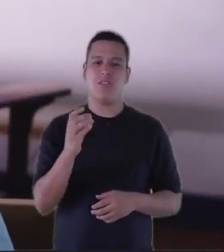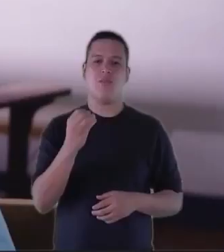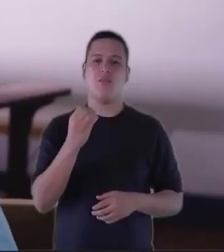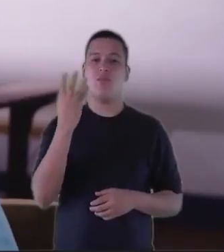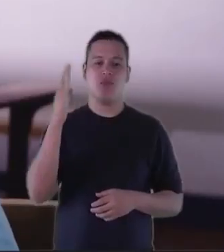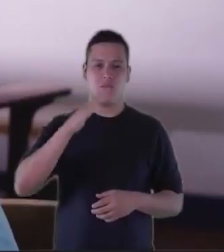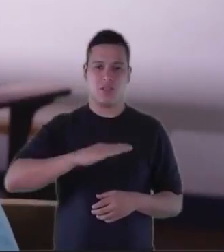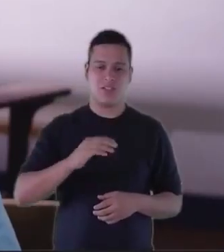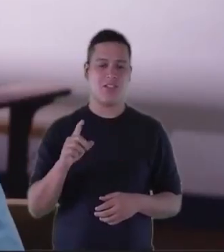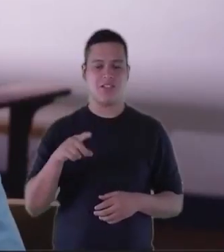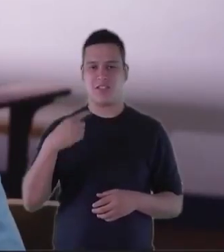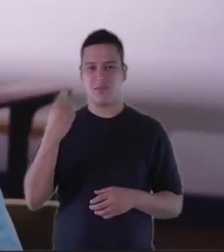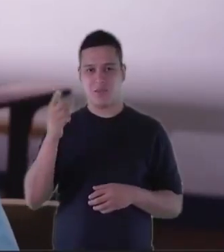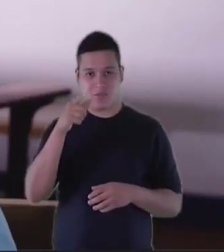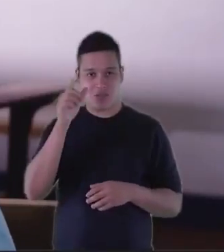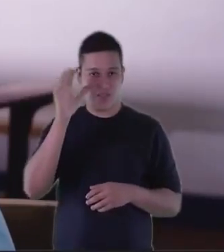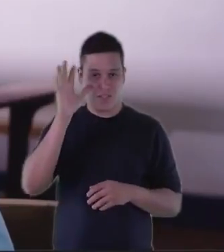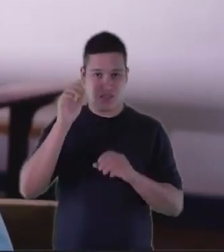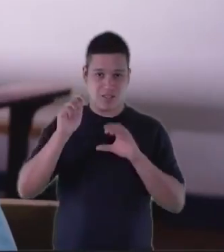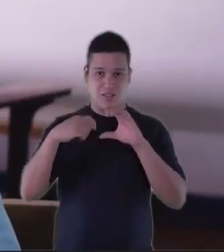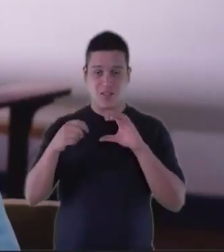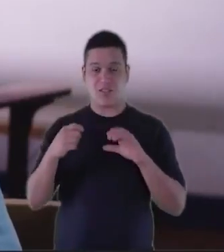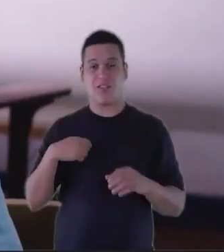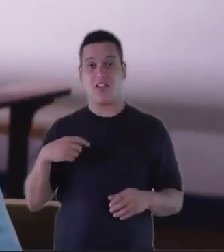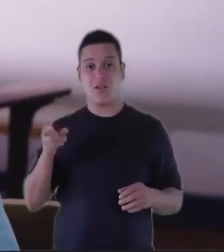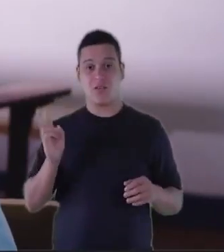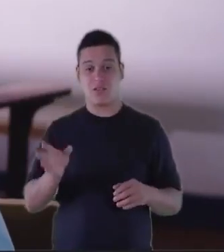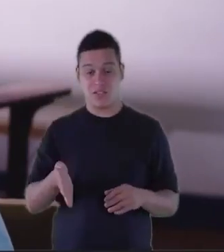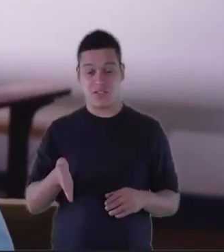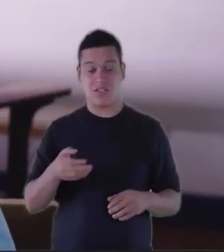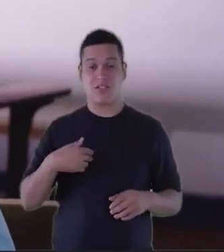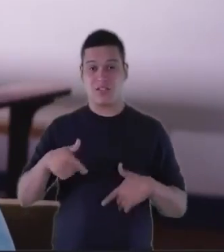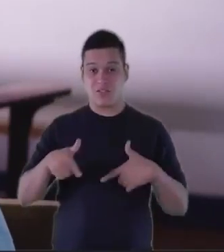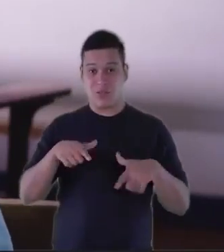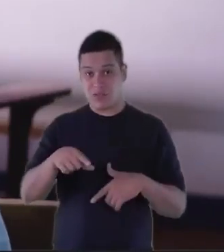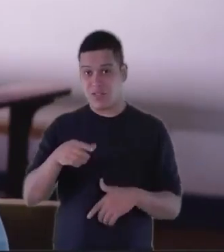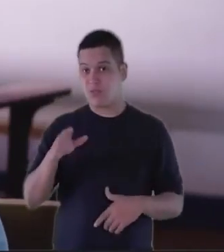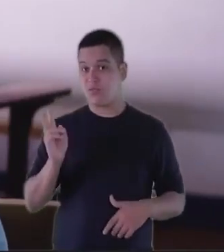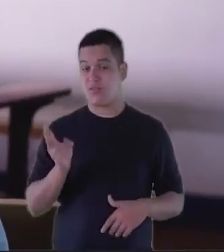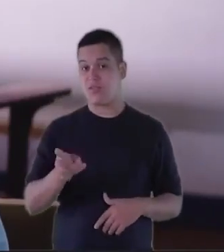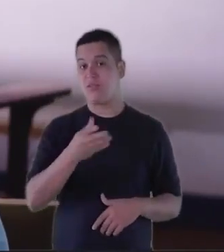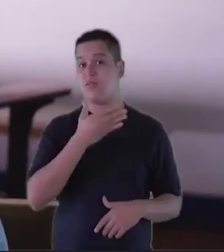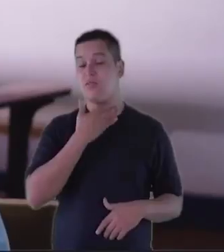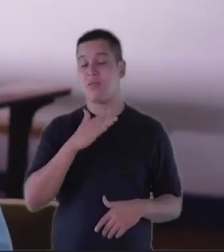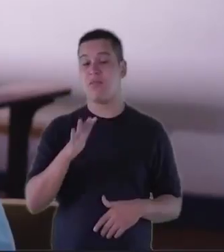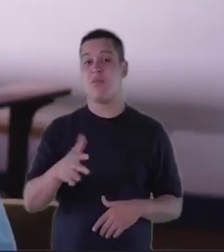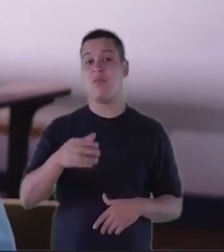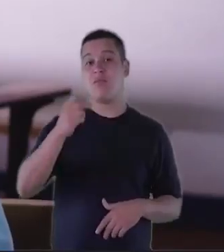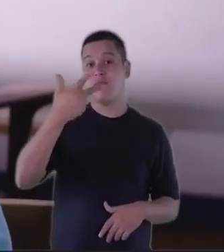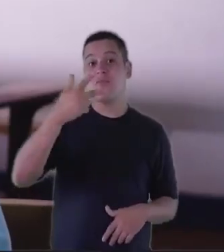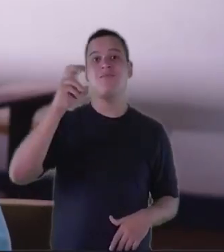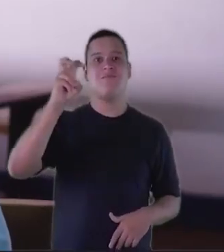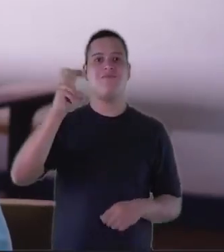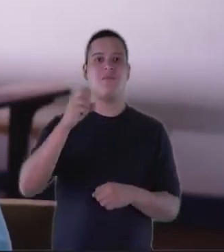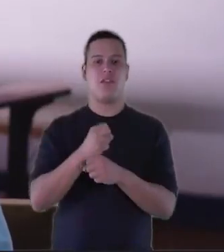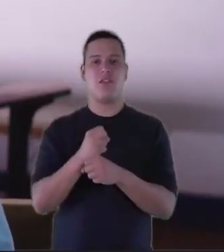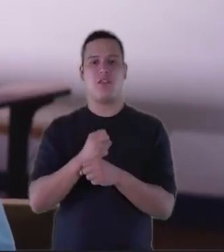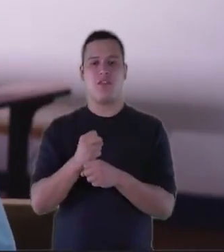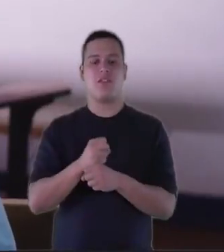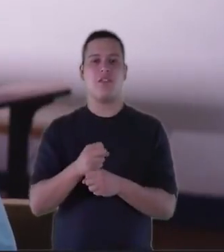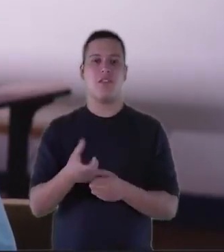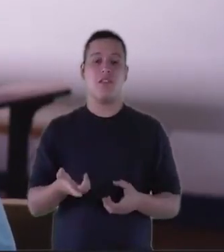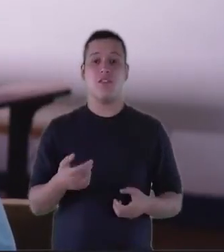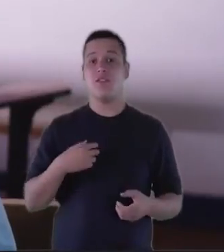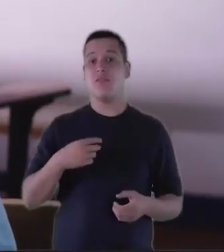nome é Afonso Borges e eu faço o projeto Sempre um Papo há 35 anos fisicamente. E, aliás, o Tony e Malu, a gente tem que